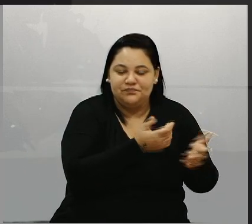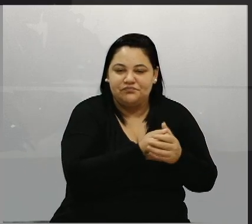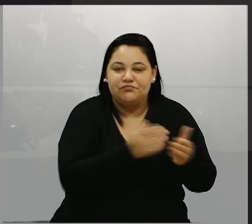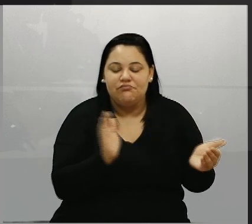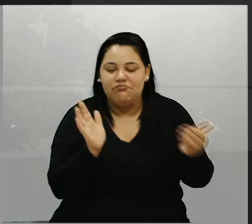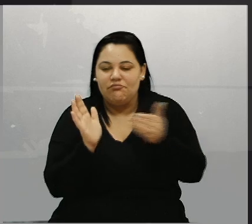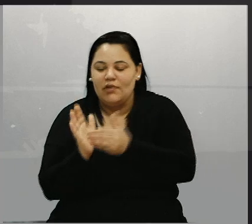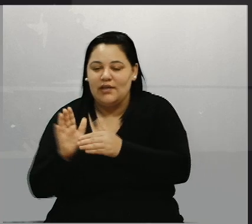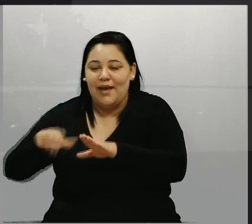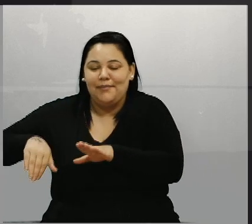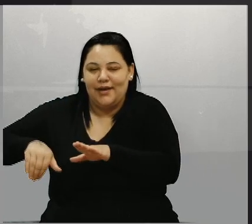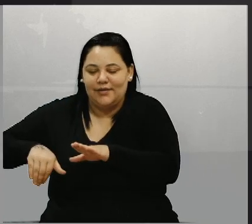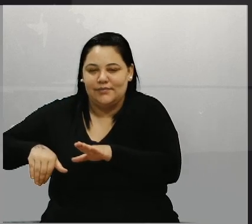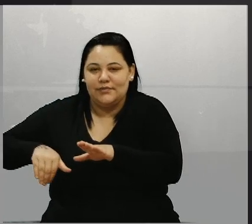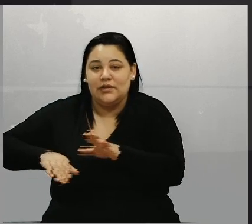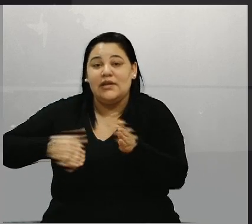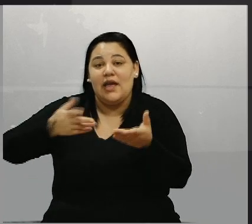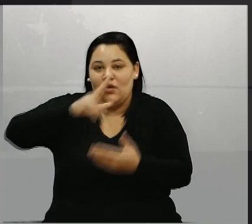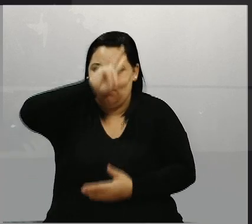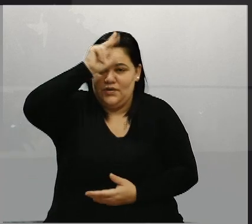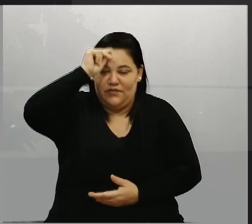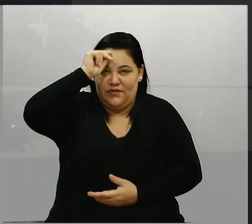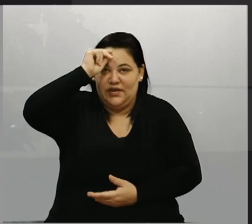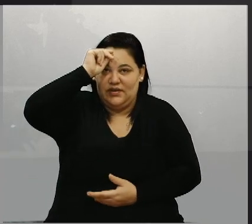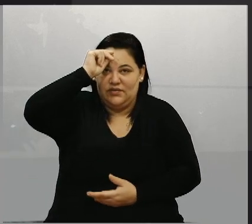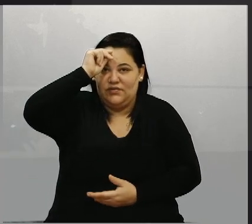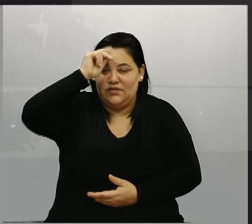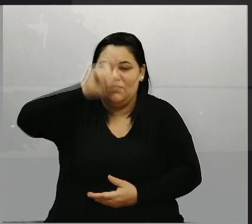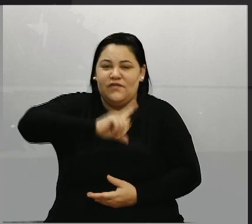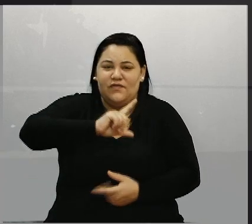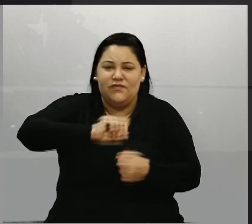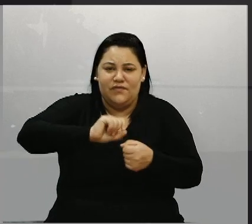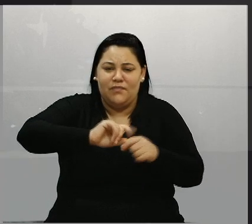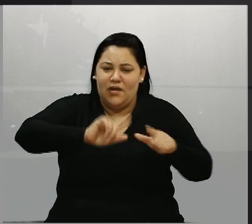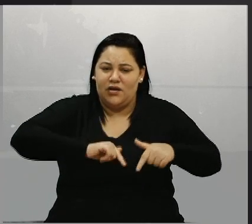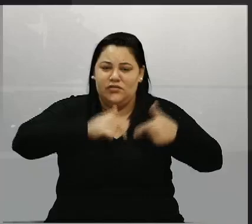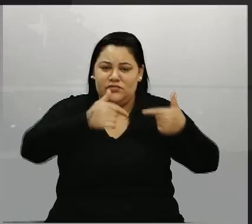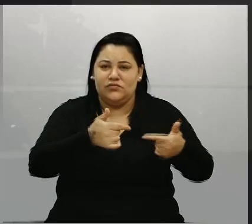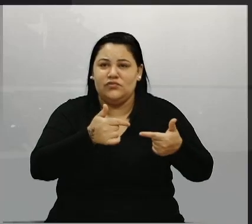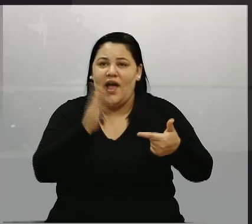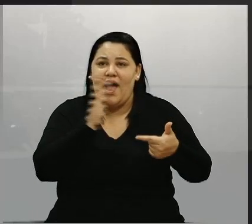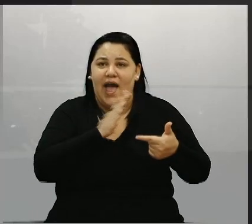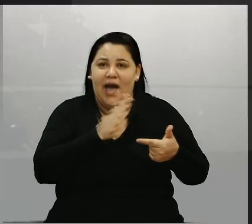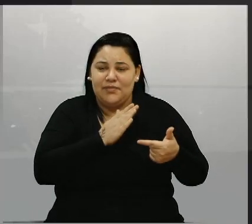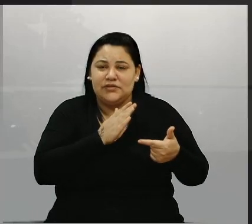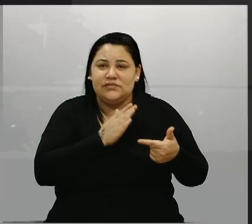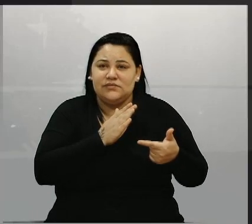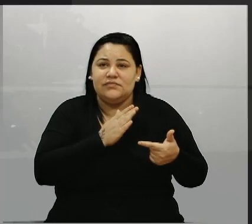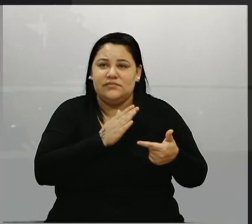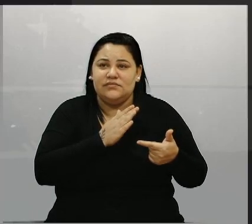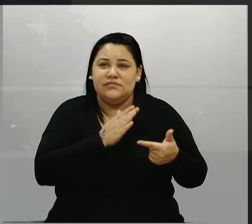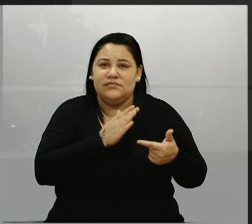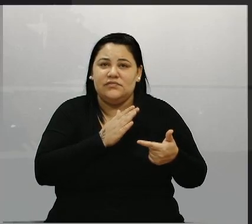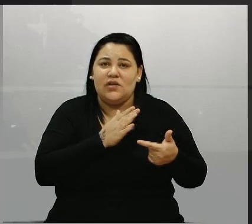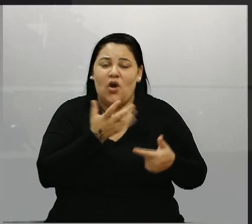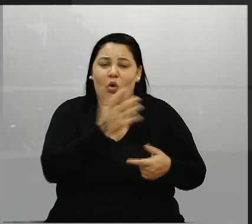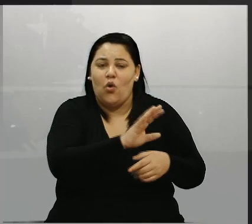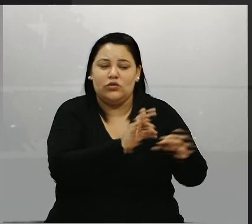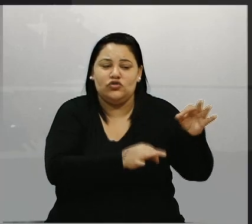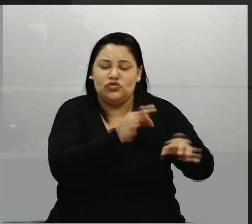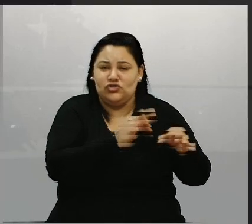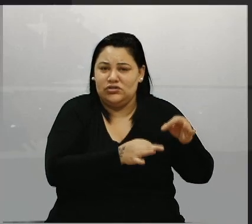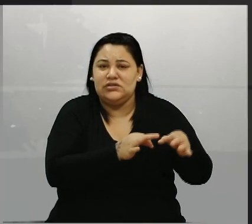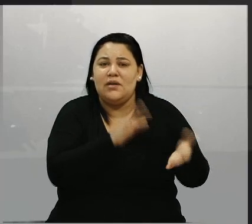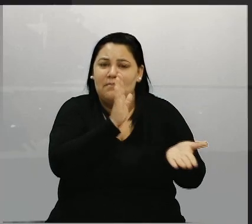Topázio decidiu, com um ato de grandeza, endureceu lá contra a justiça, o judiciário,